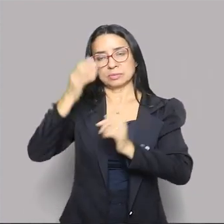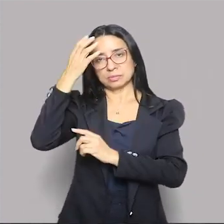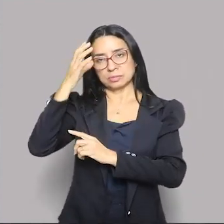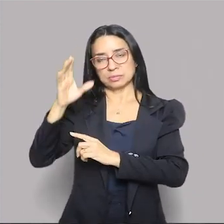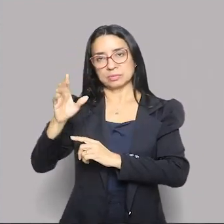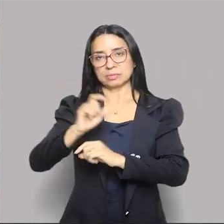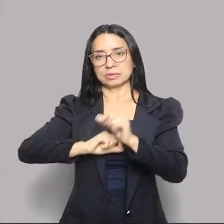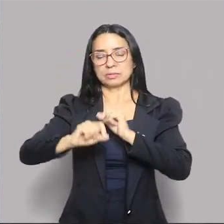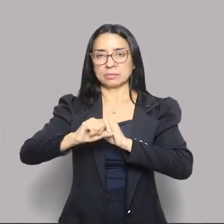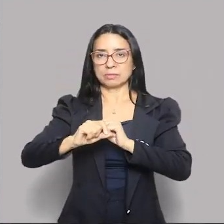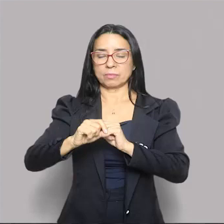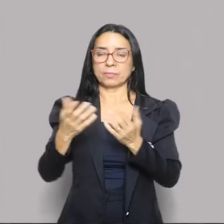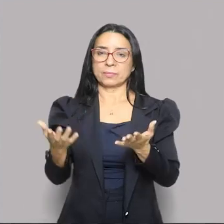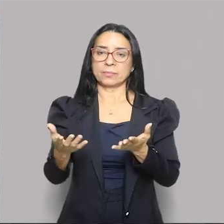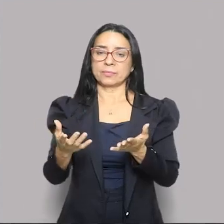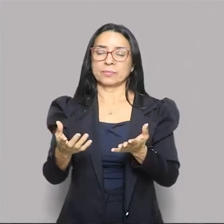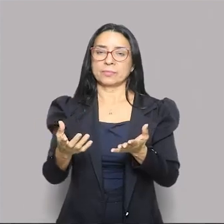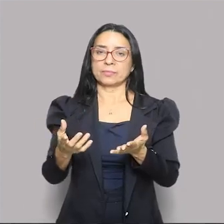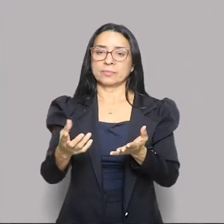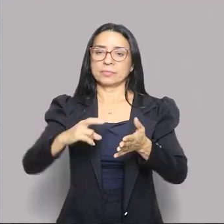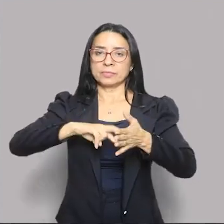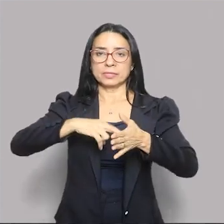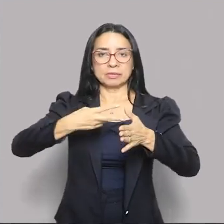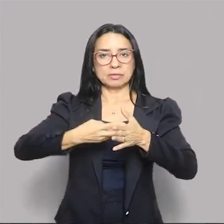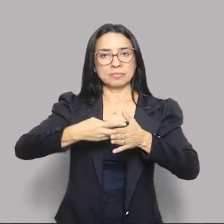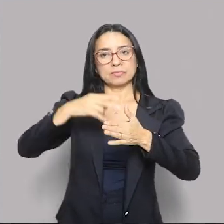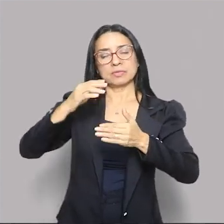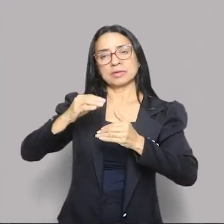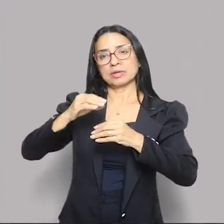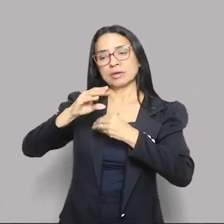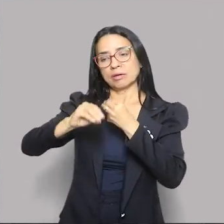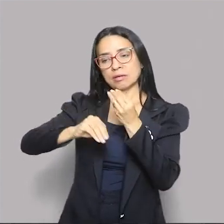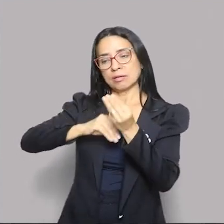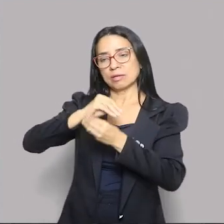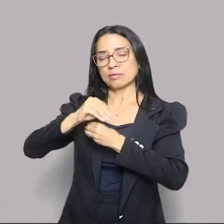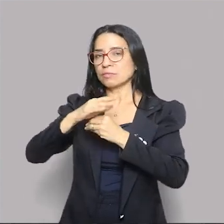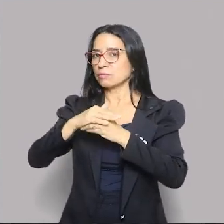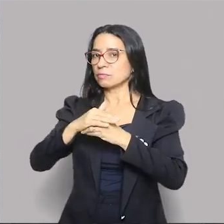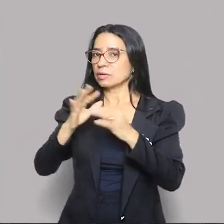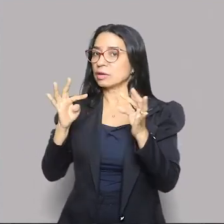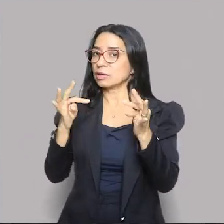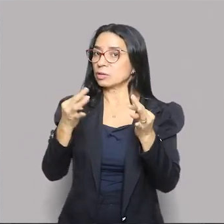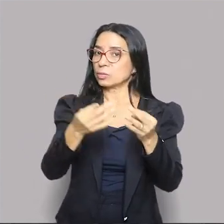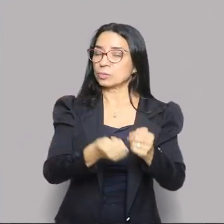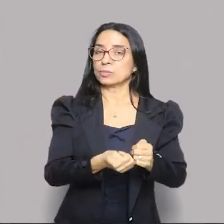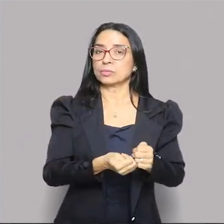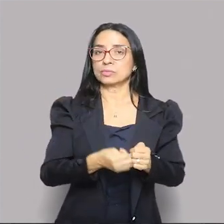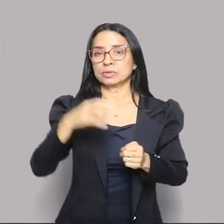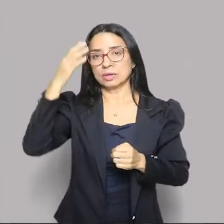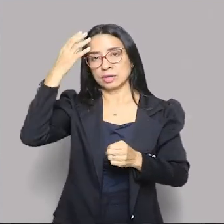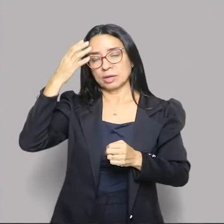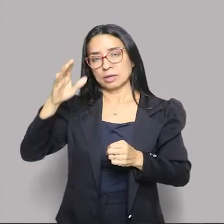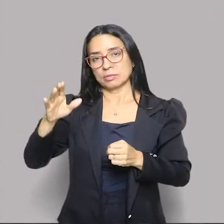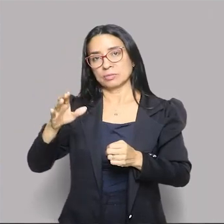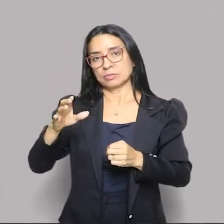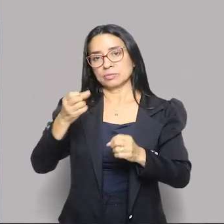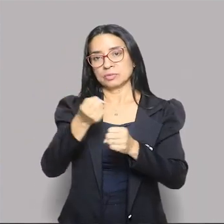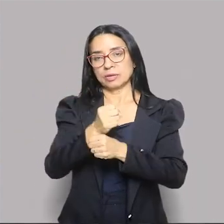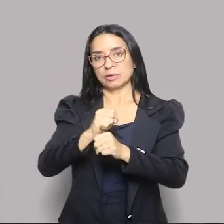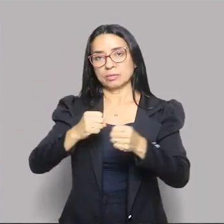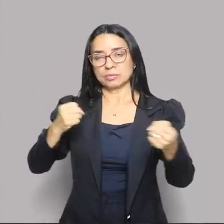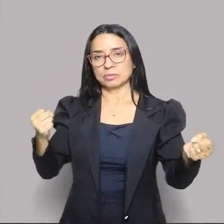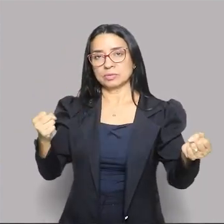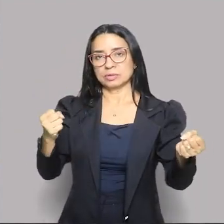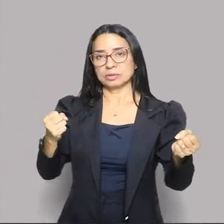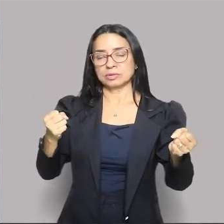cultural é um processo que deve envolver e abranger a todos. A cultura, ela é um dos grandes instrumentos